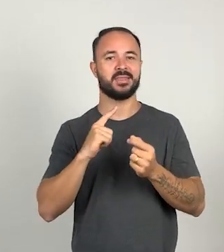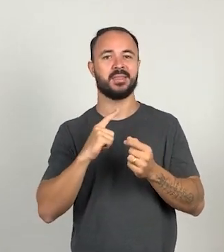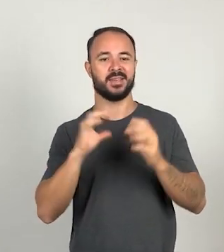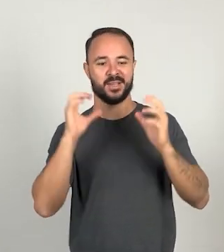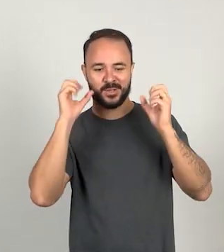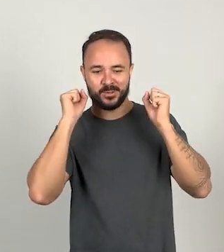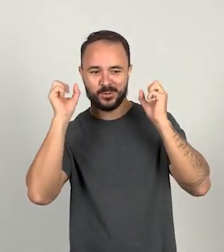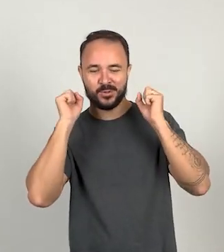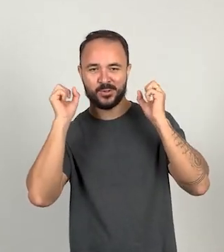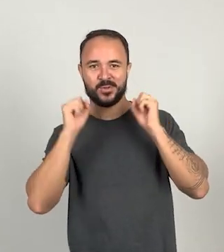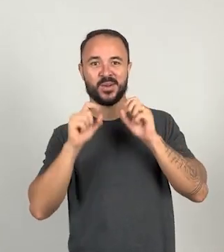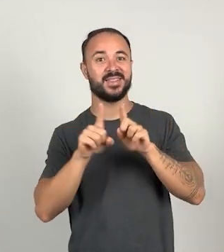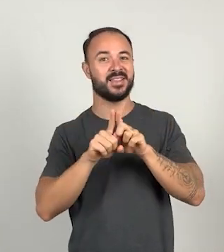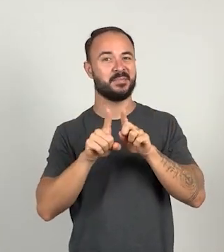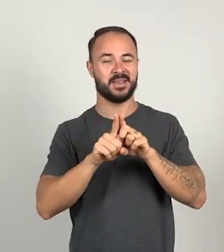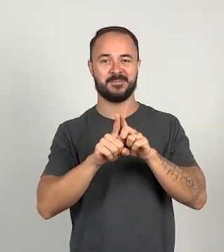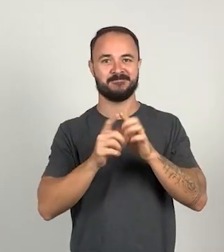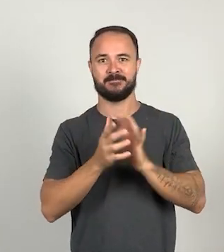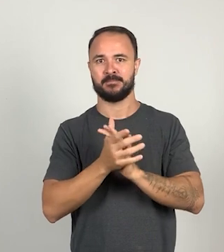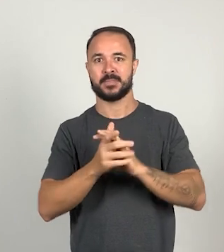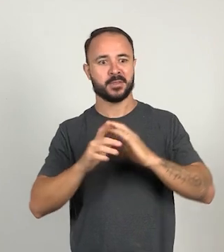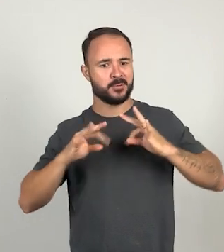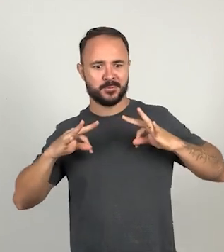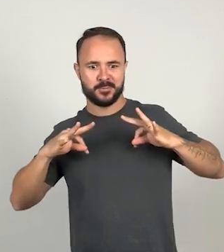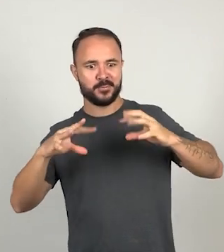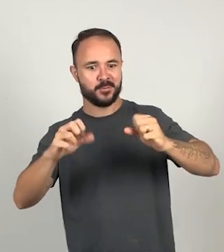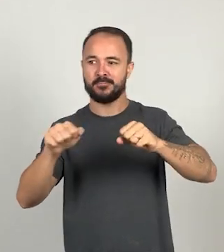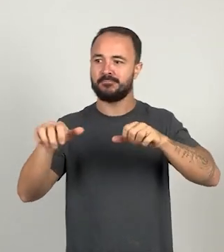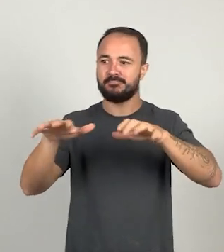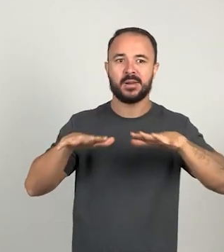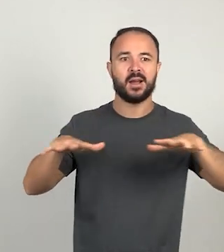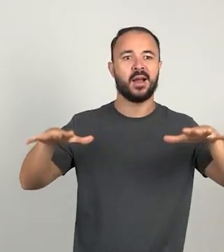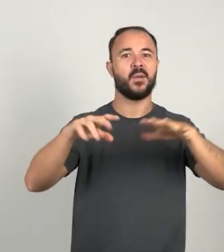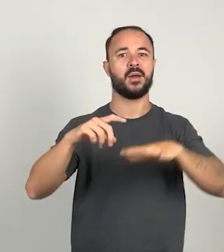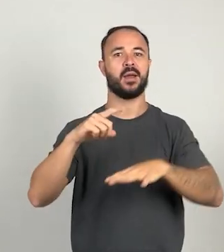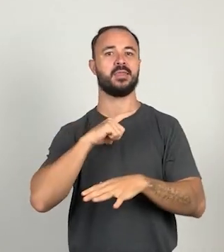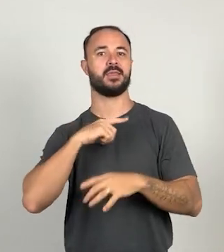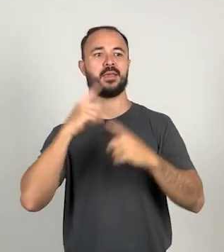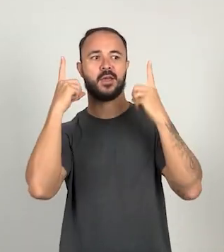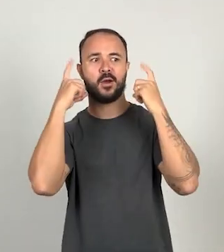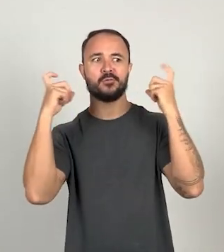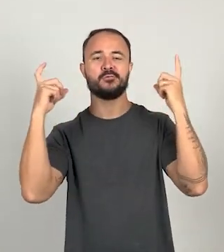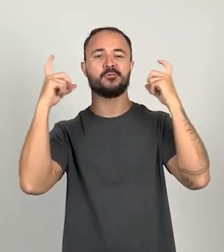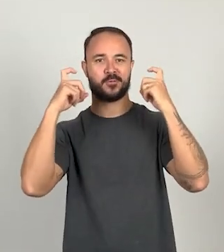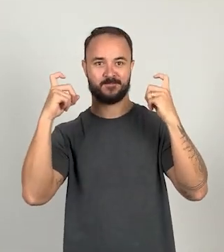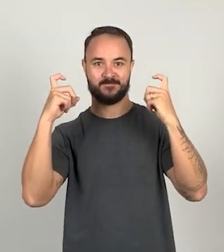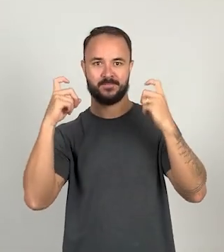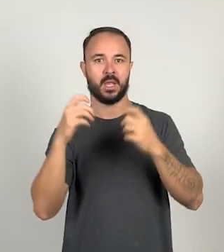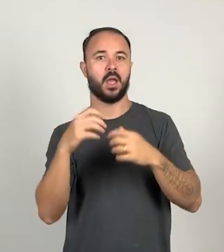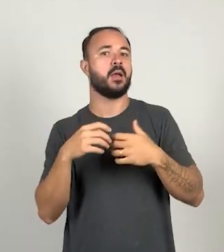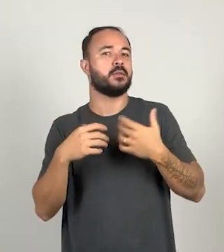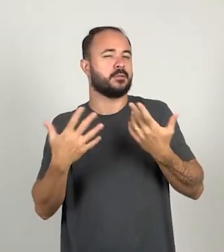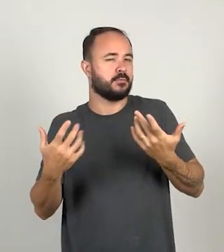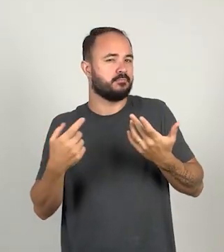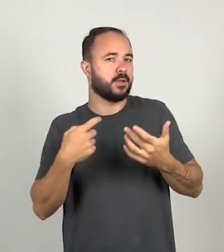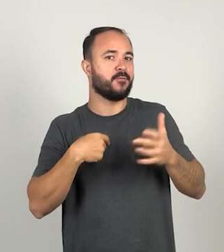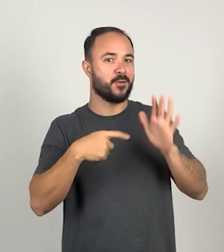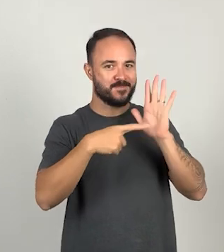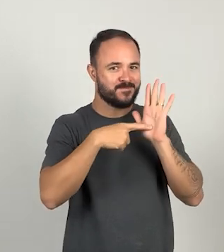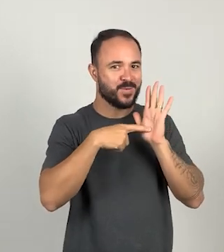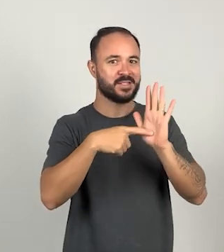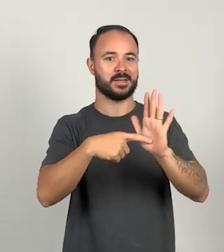produz um som. Tudo ao seu redor produz um som. E aí, a tia Fábia trouxe uma